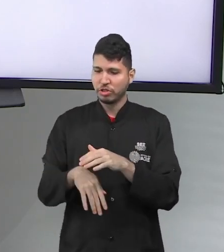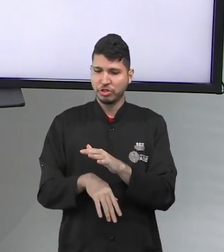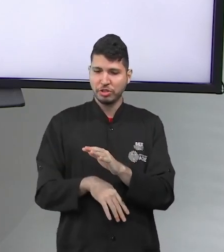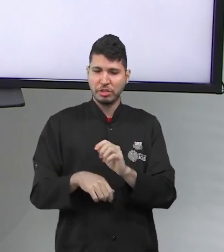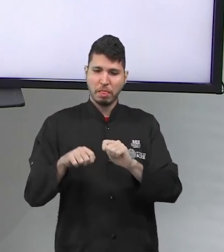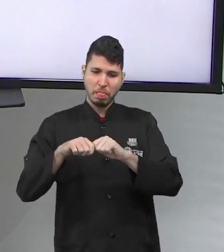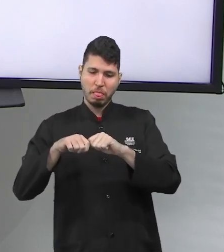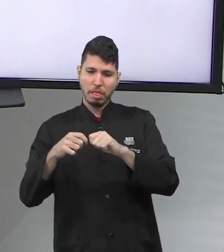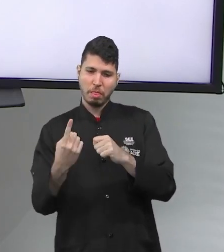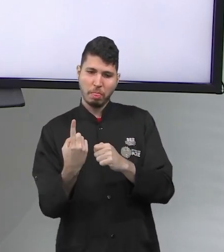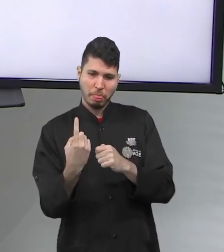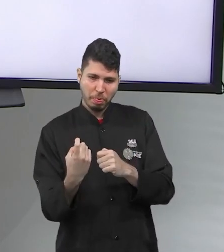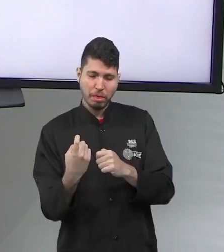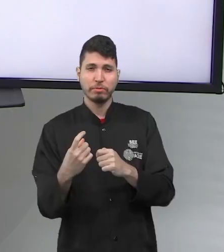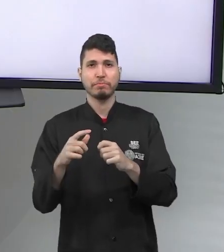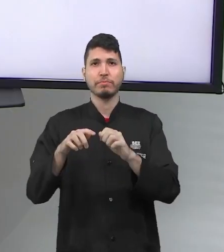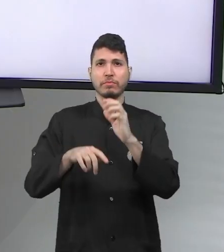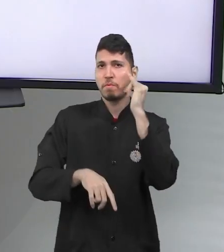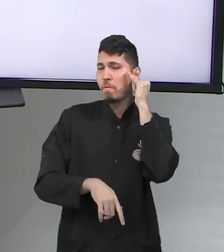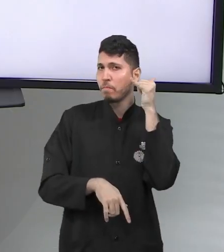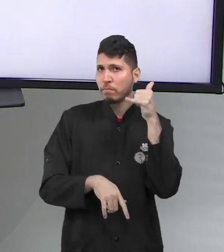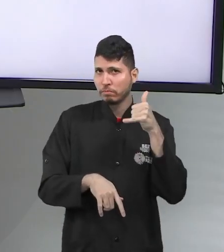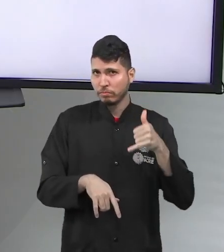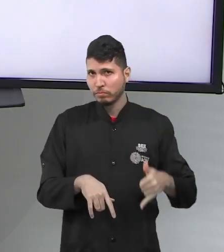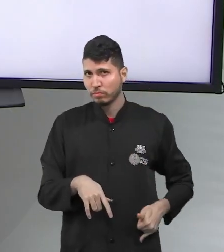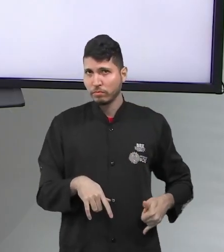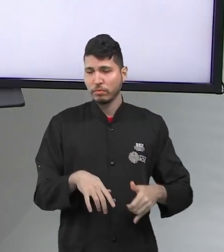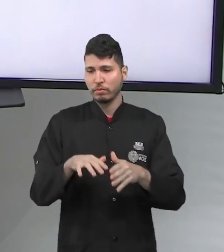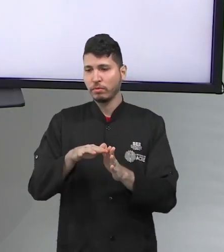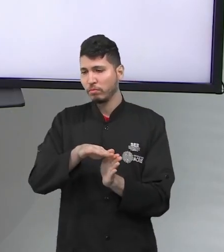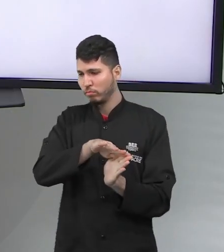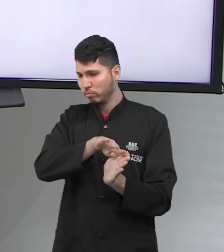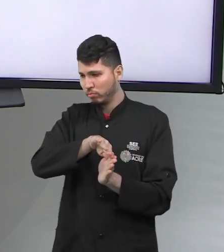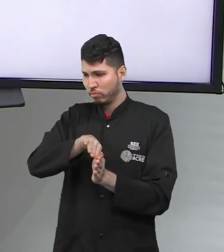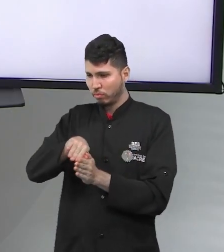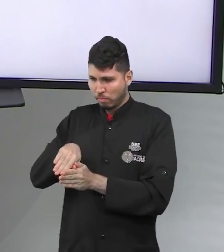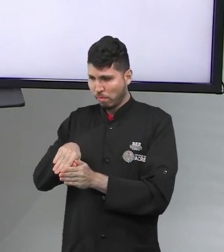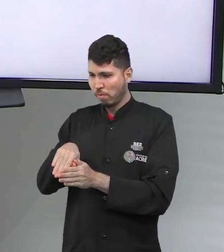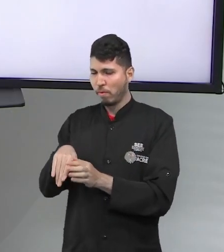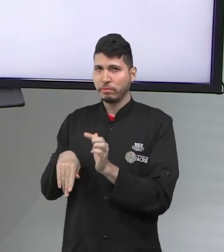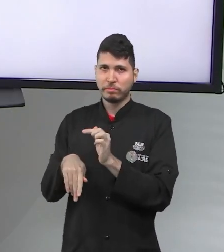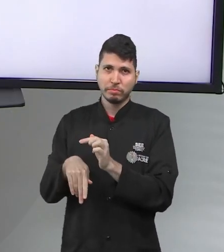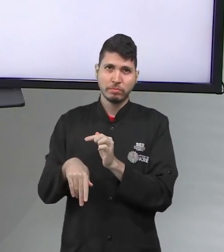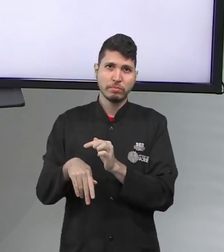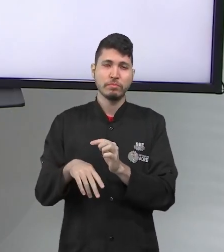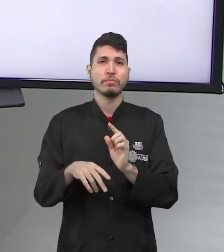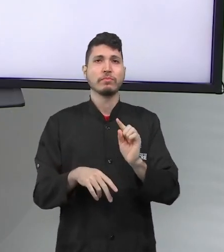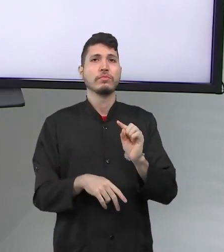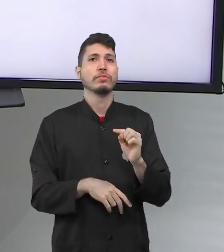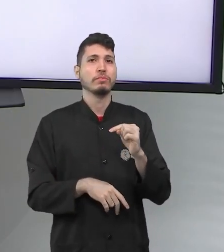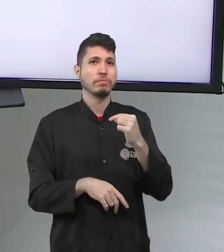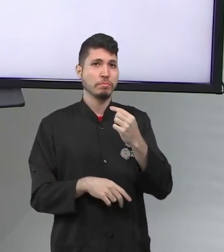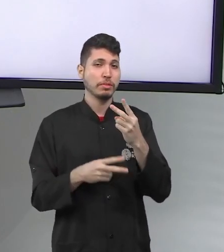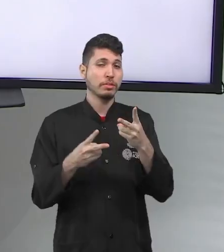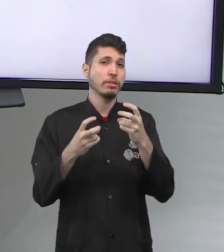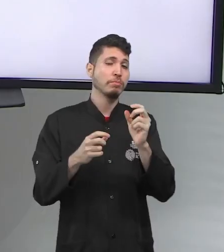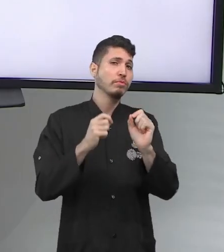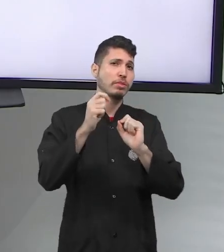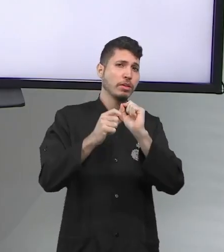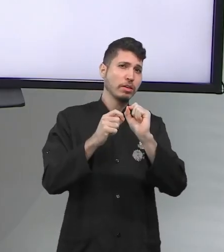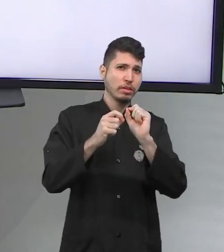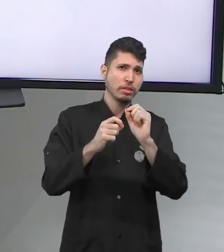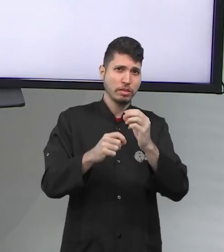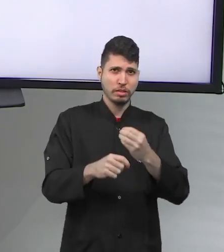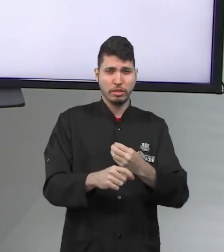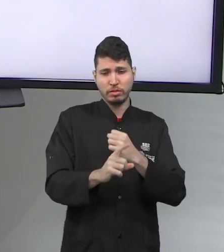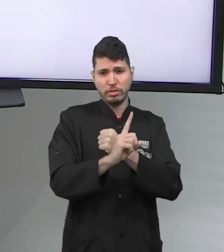danificado, ou que eu não tenho mais interesse de tê-lo. Então, lixo também vai sendo produzido. Então, você tem o